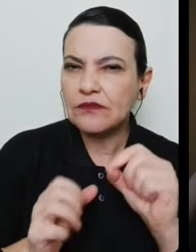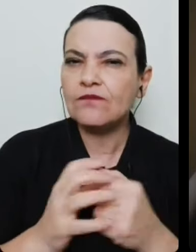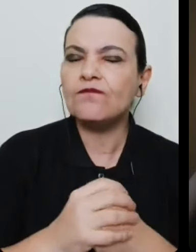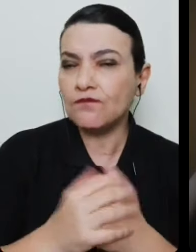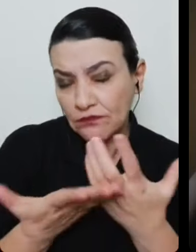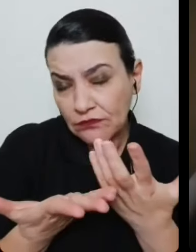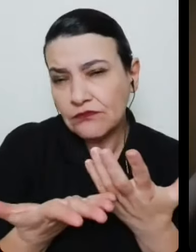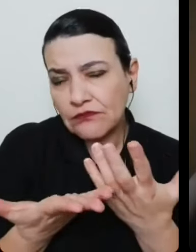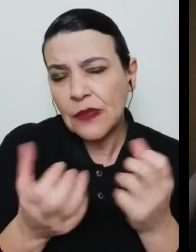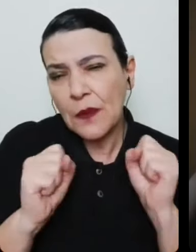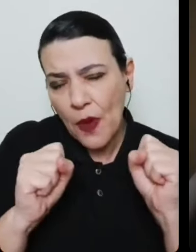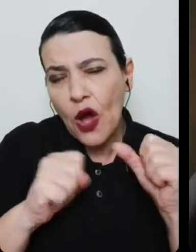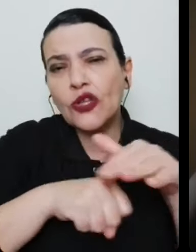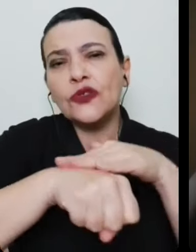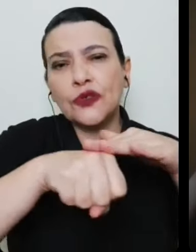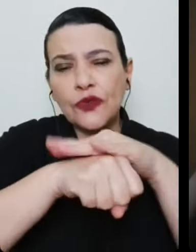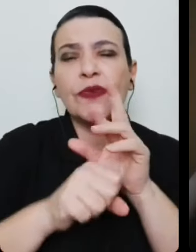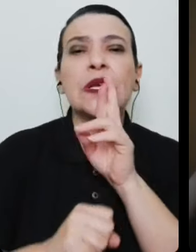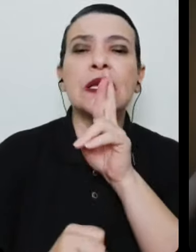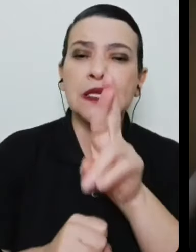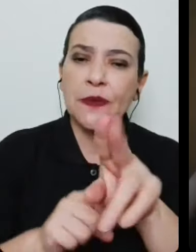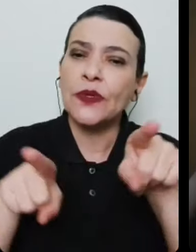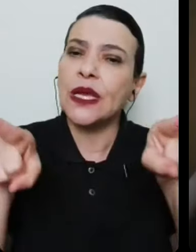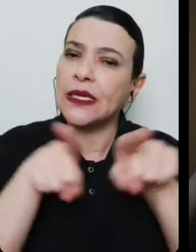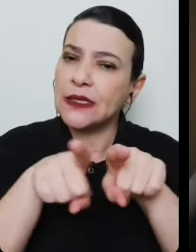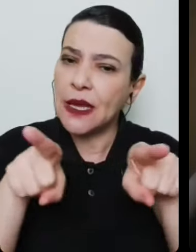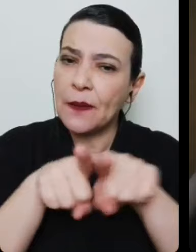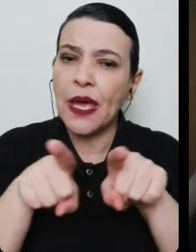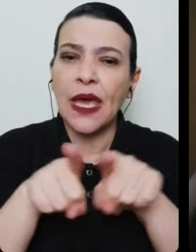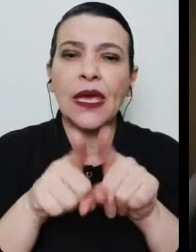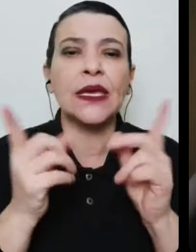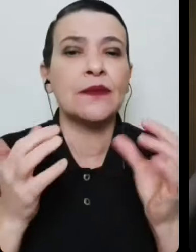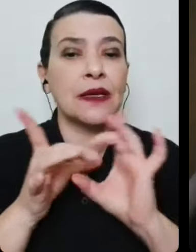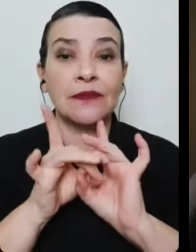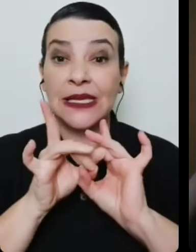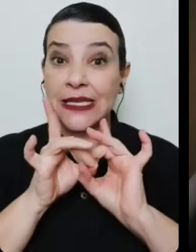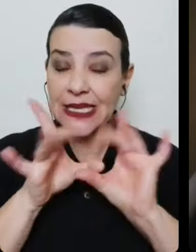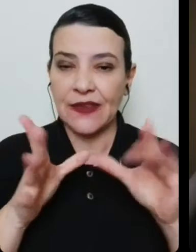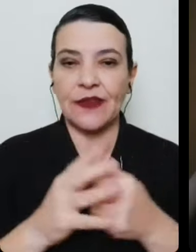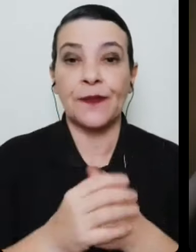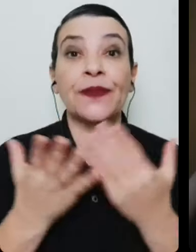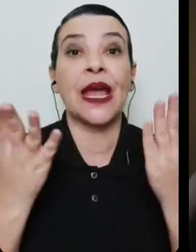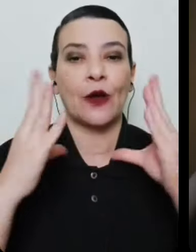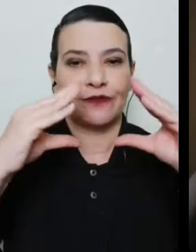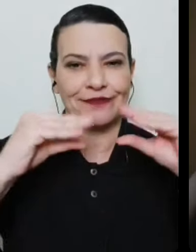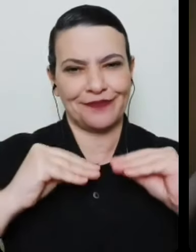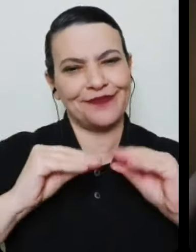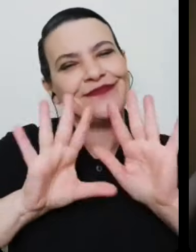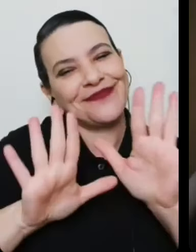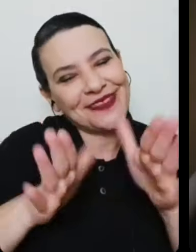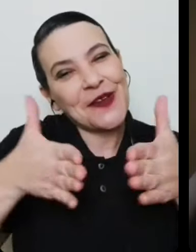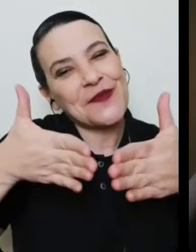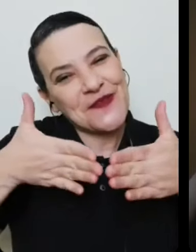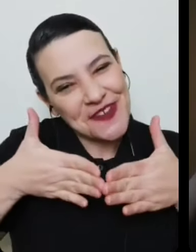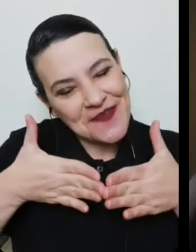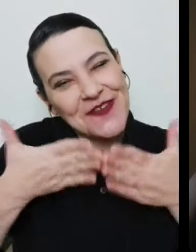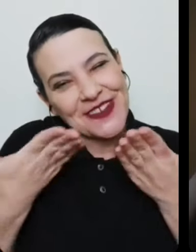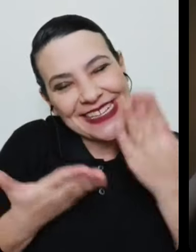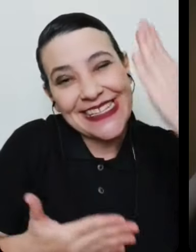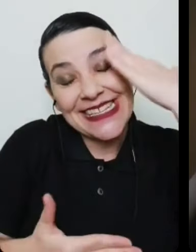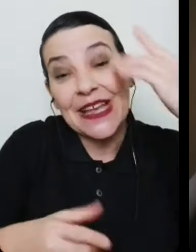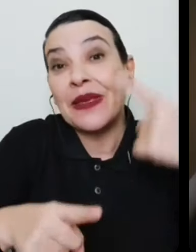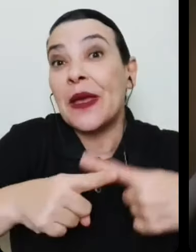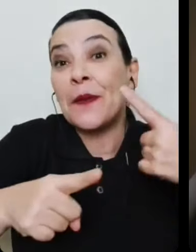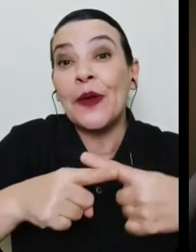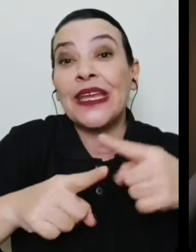para a gente poder responder, né, para deixar um pouquinho mais dinâmico. Então, eu estou desativando, não quero ser antipática, só para não subir muito em